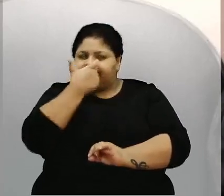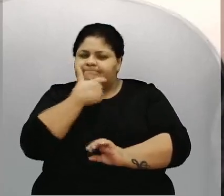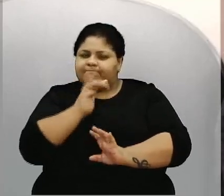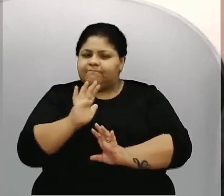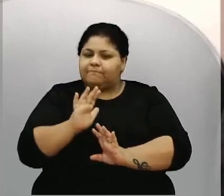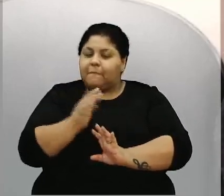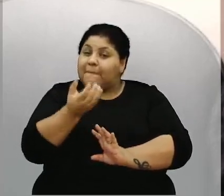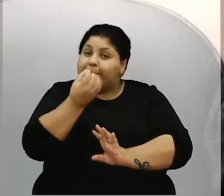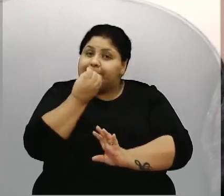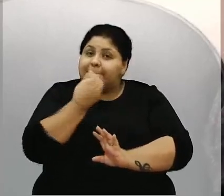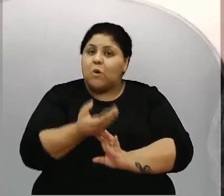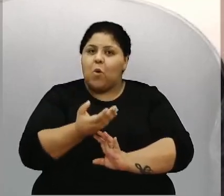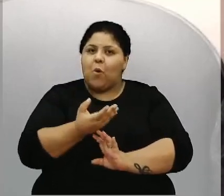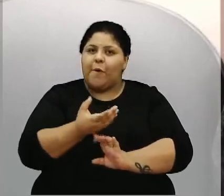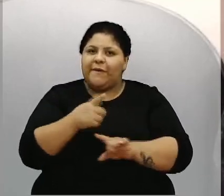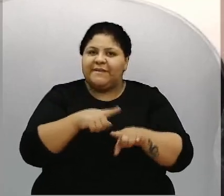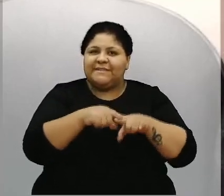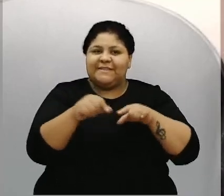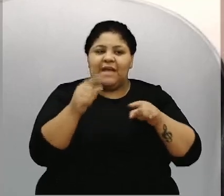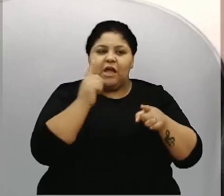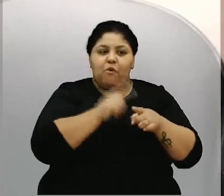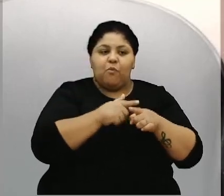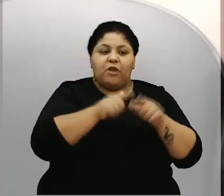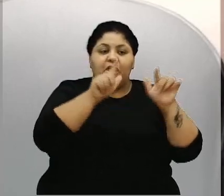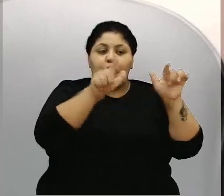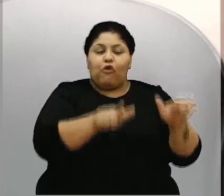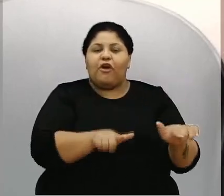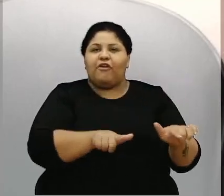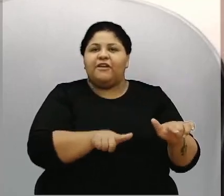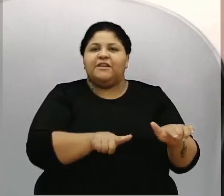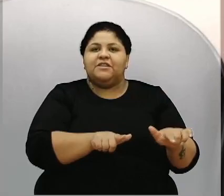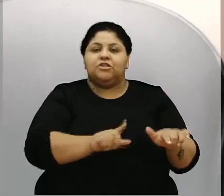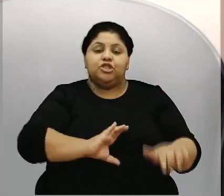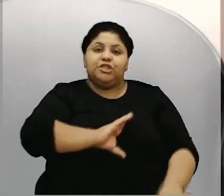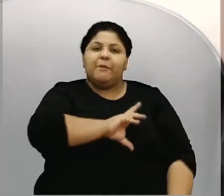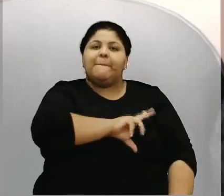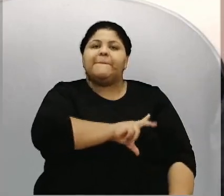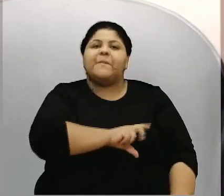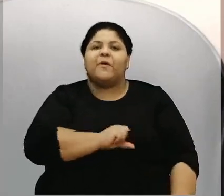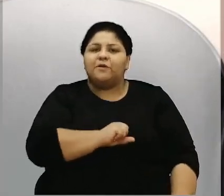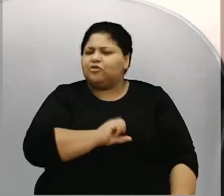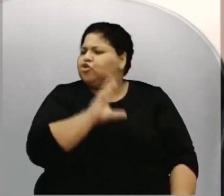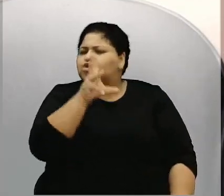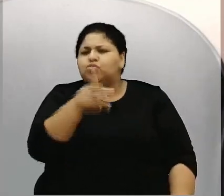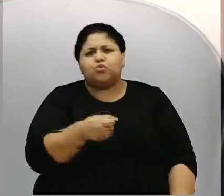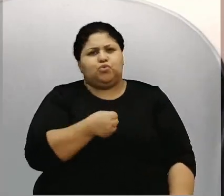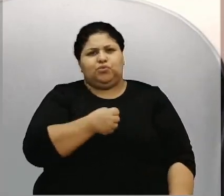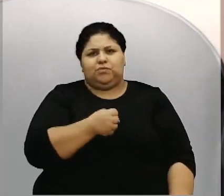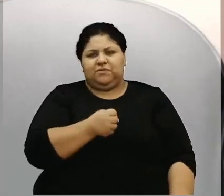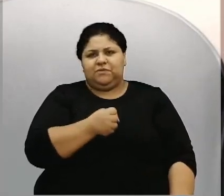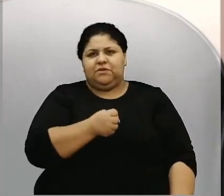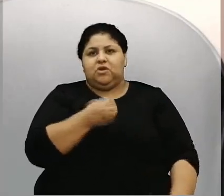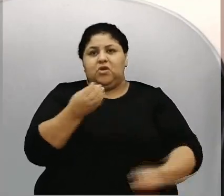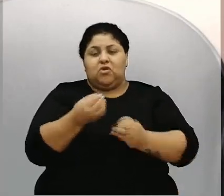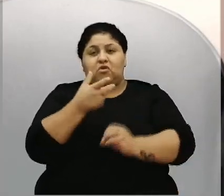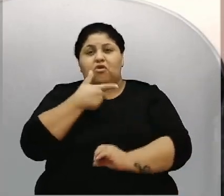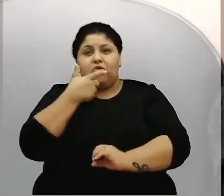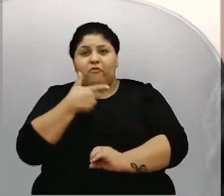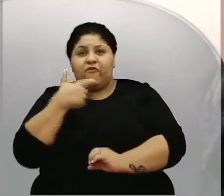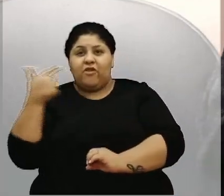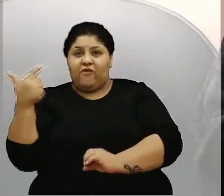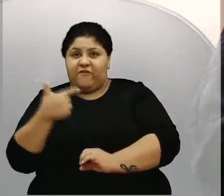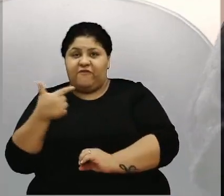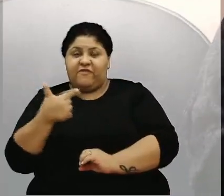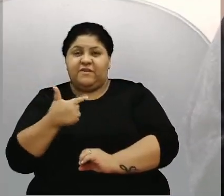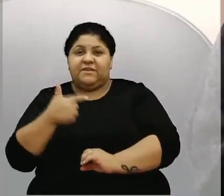tão boa quando sai de lá, porque é um lugar de amor, né, de tudo, assim, porque, como falou a vice-prefeita